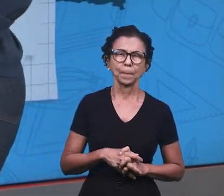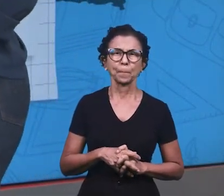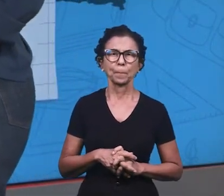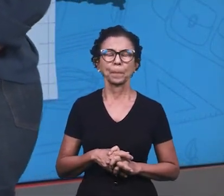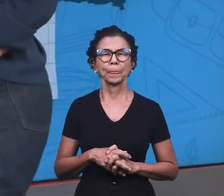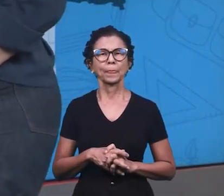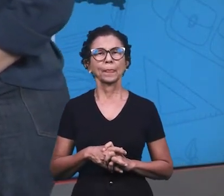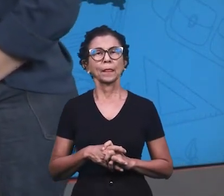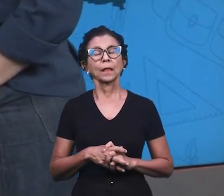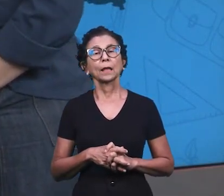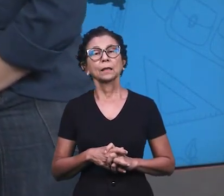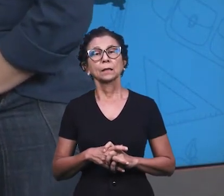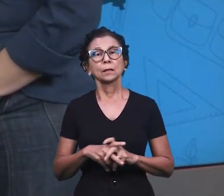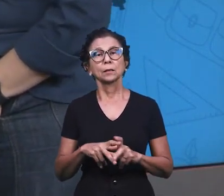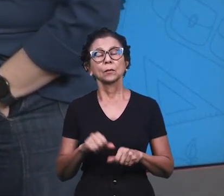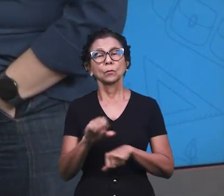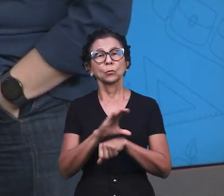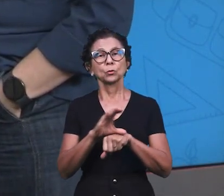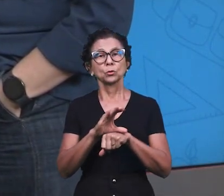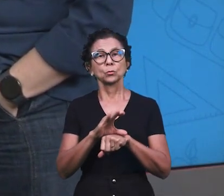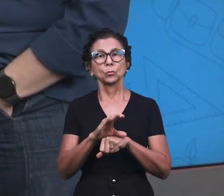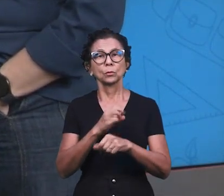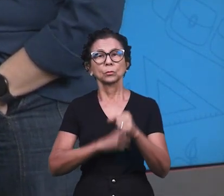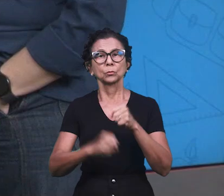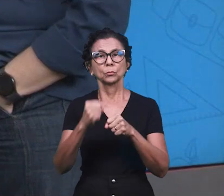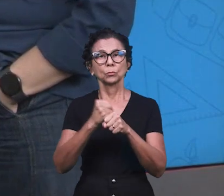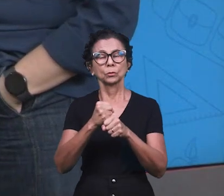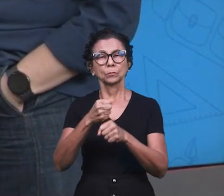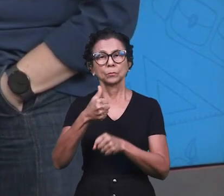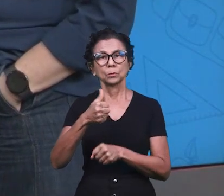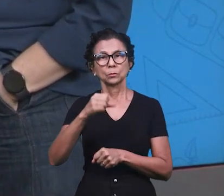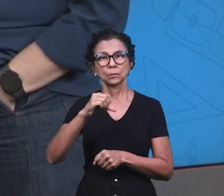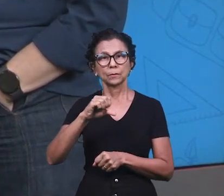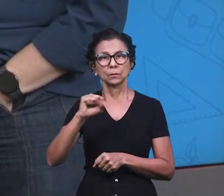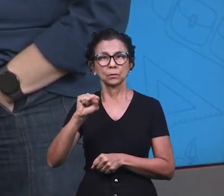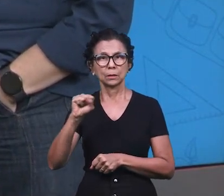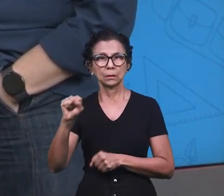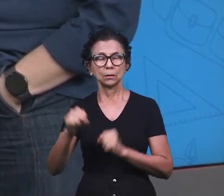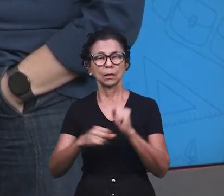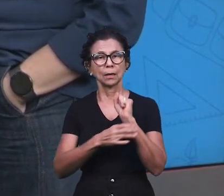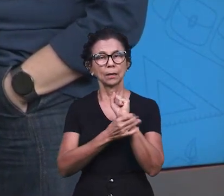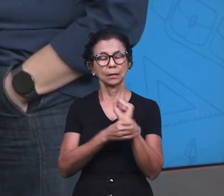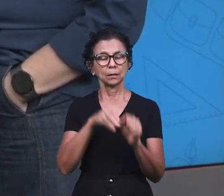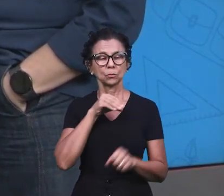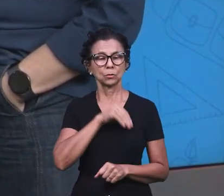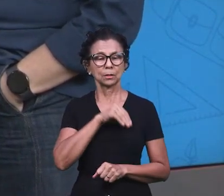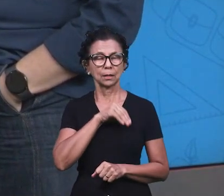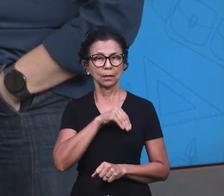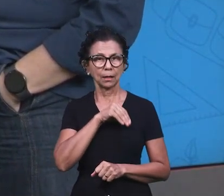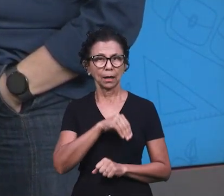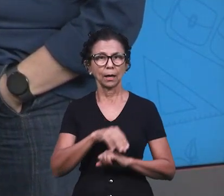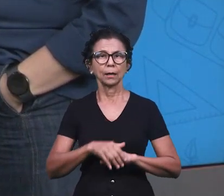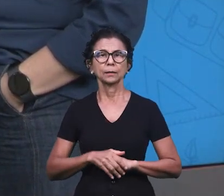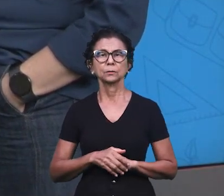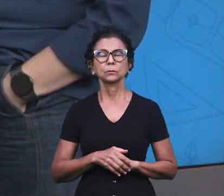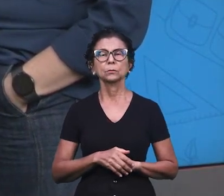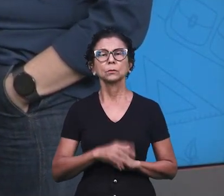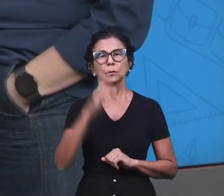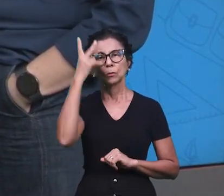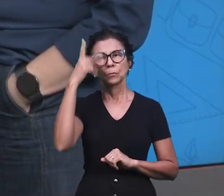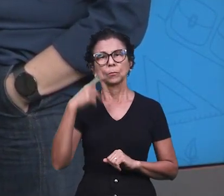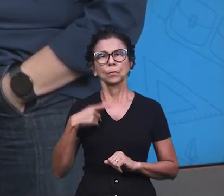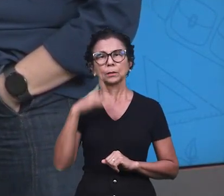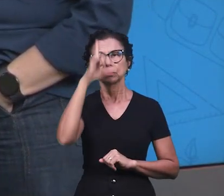o documento jurídico mais importante do país, garante o trabalho remunerado e a dignidade humana como direitos de todo